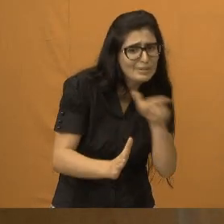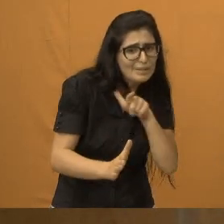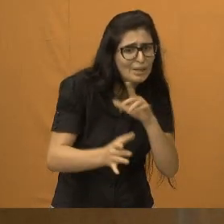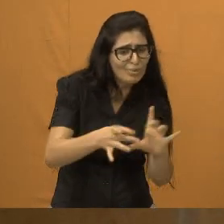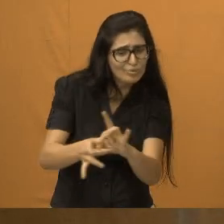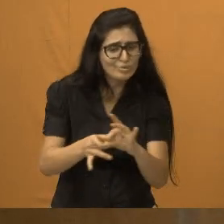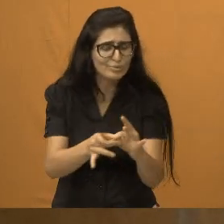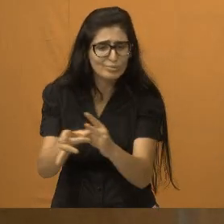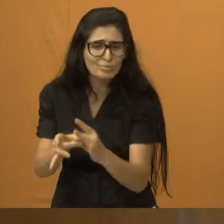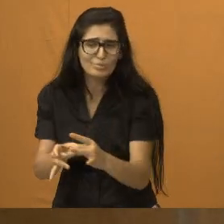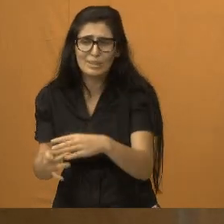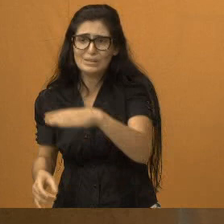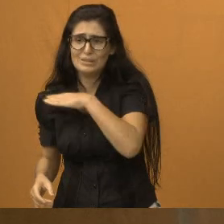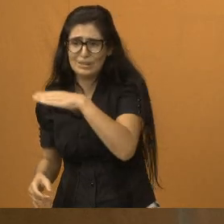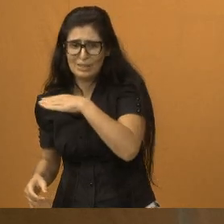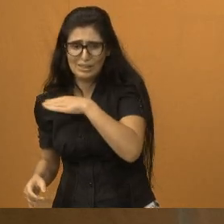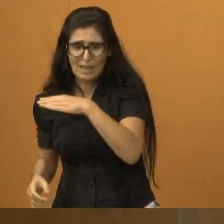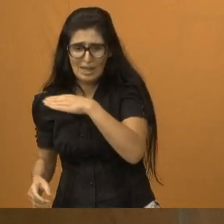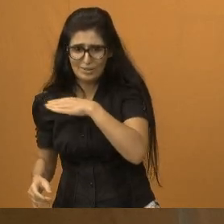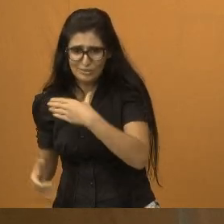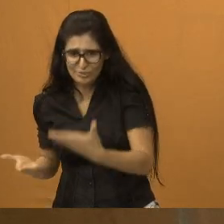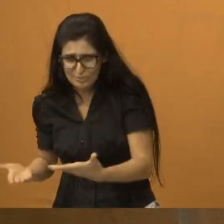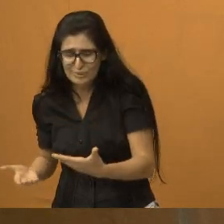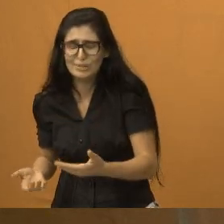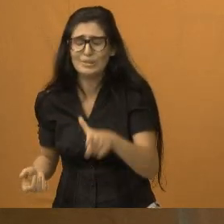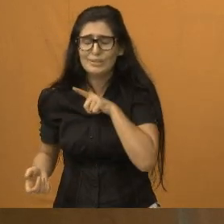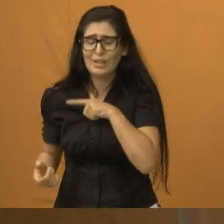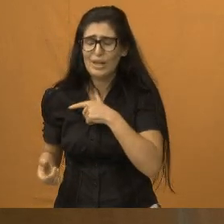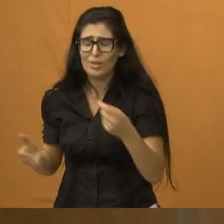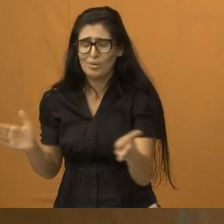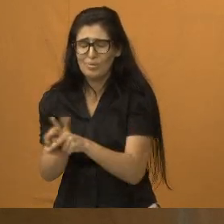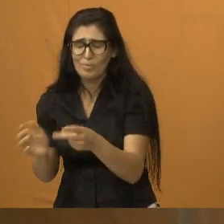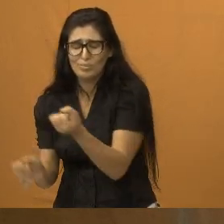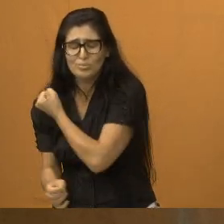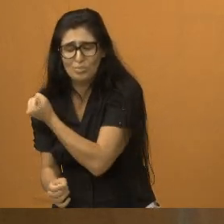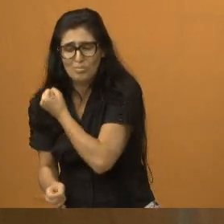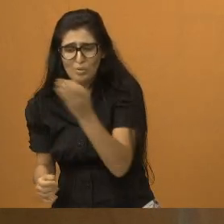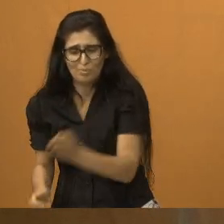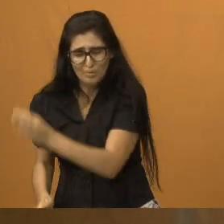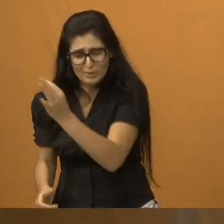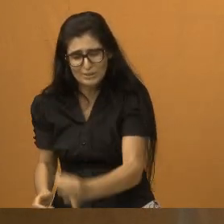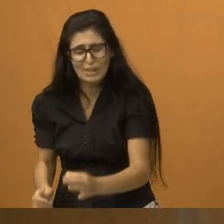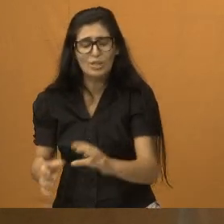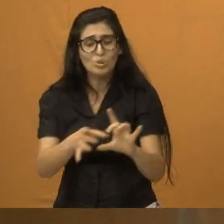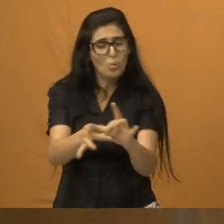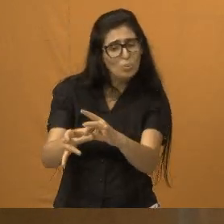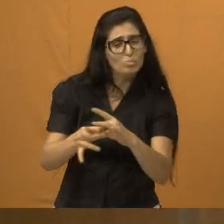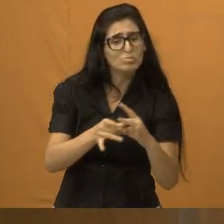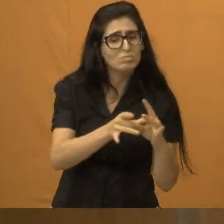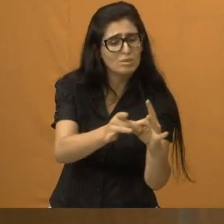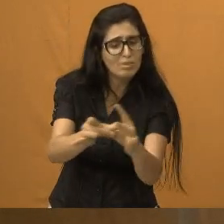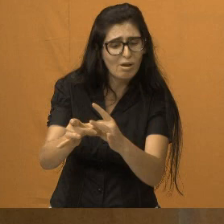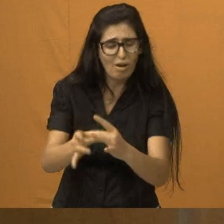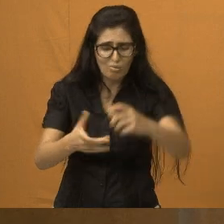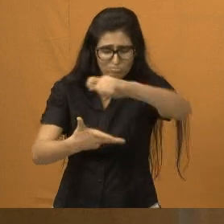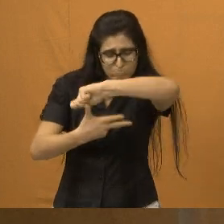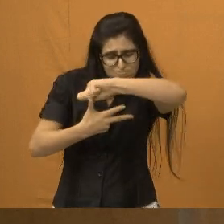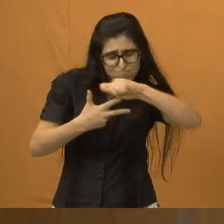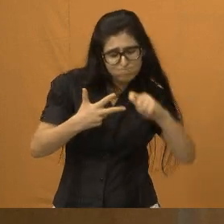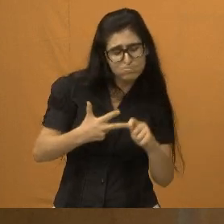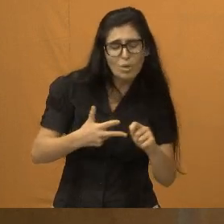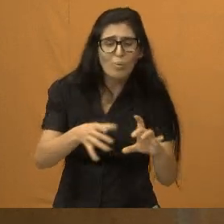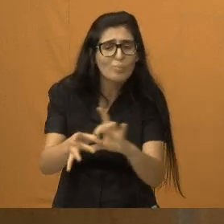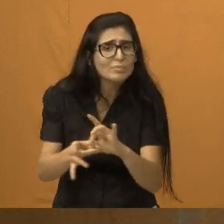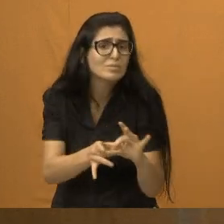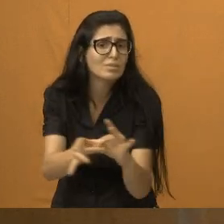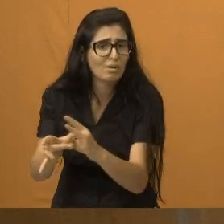parcerias municipais, que tem os percentuais de acordo com a parceria. Então, o que acontece? Esses pagamentos, né,